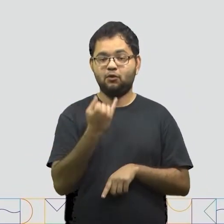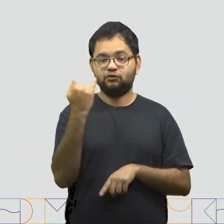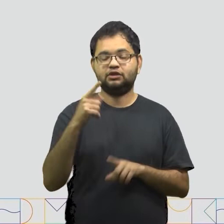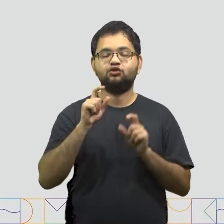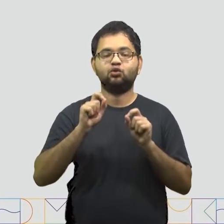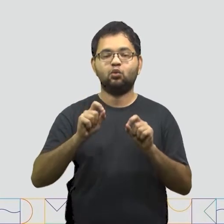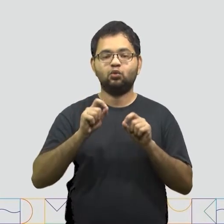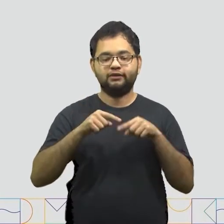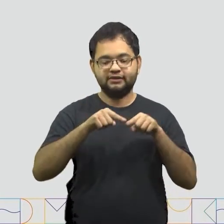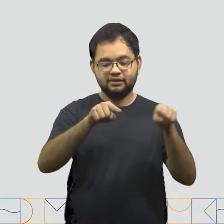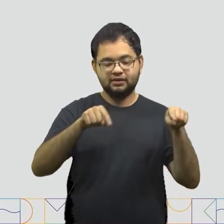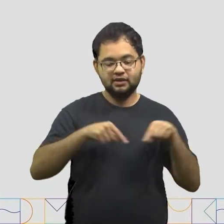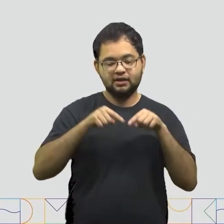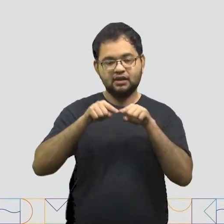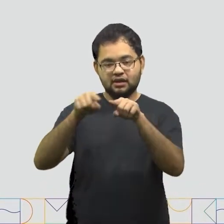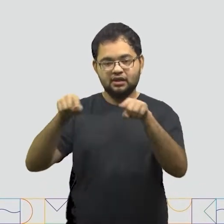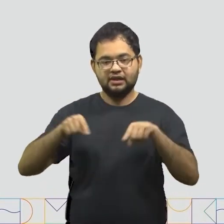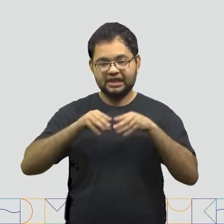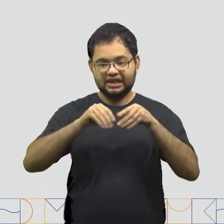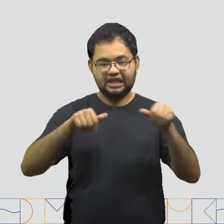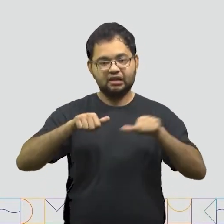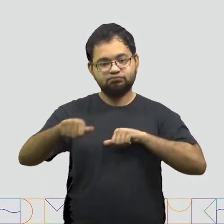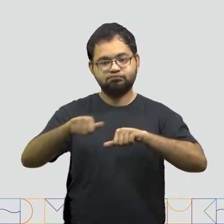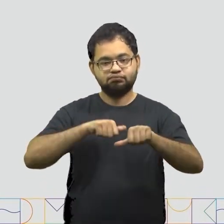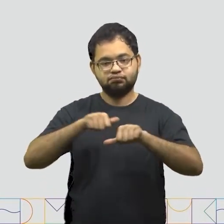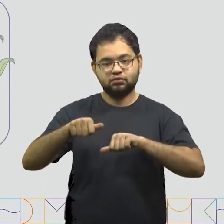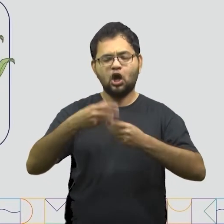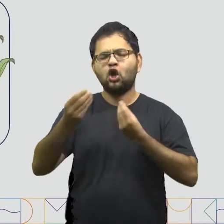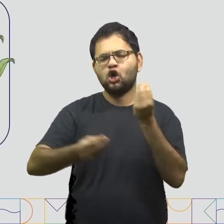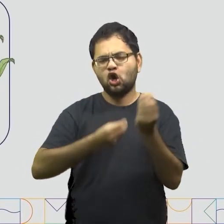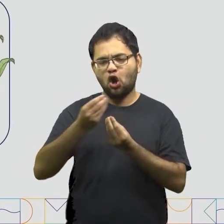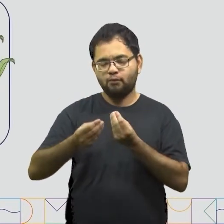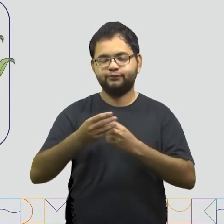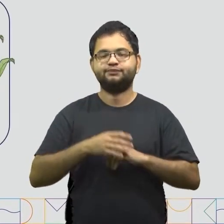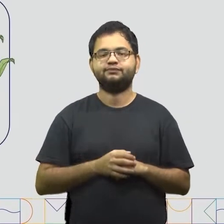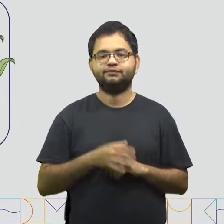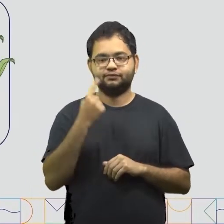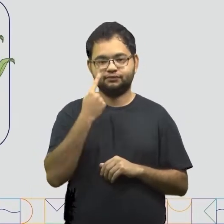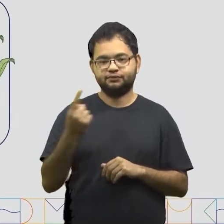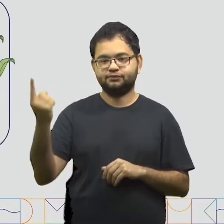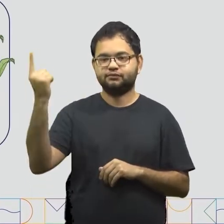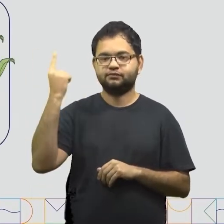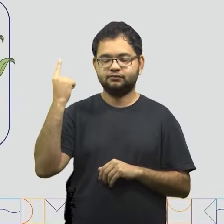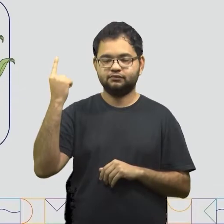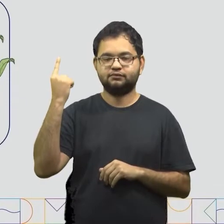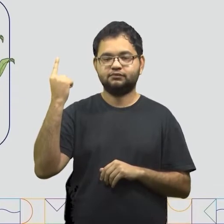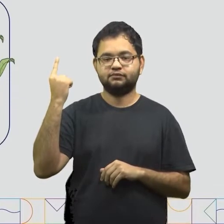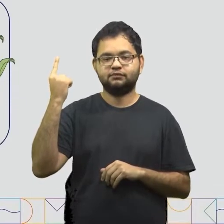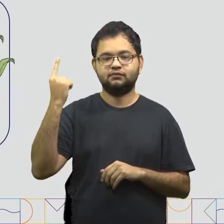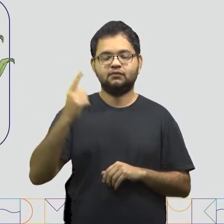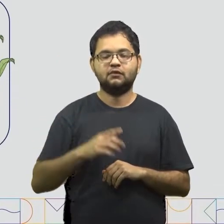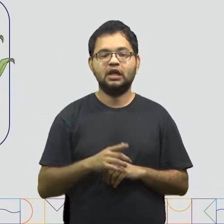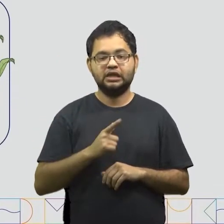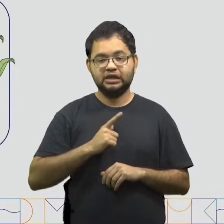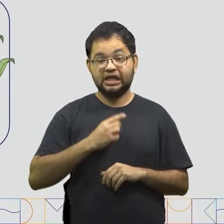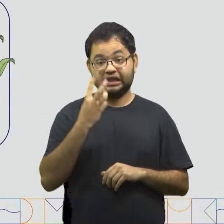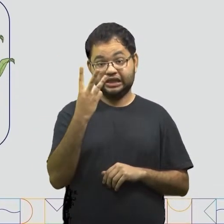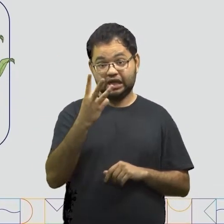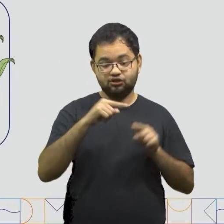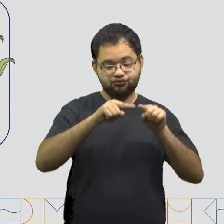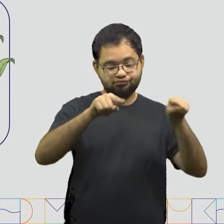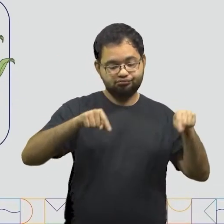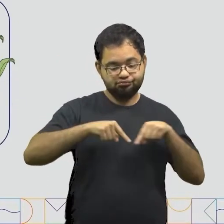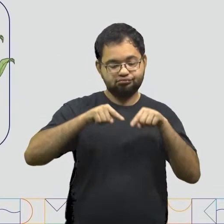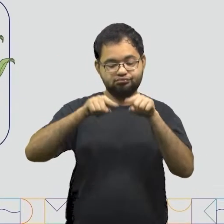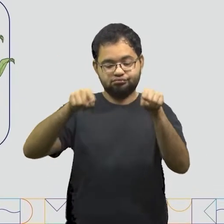de solos esse sistema funcionava basicamente assim nesse exemplo temos três Campos enquanto um